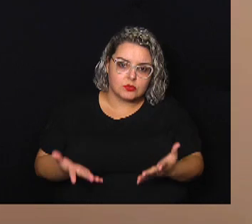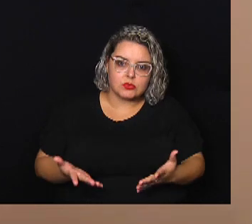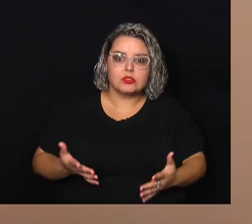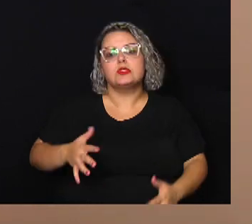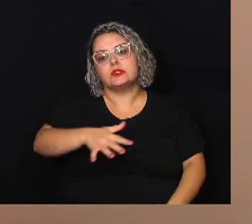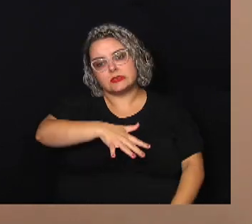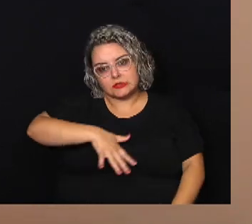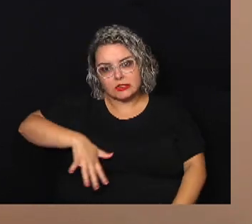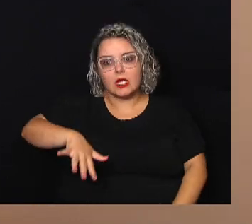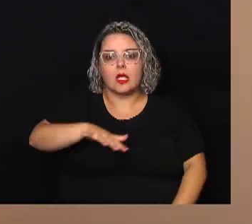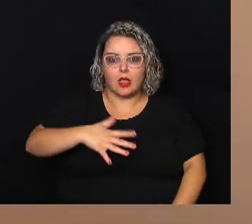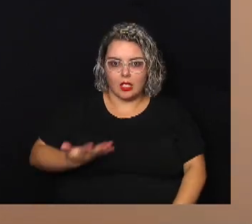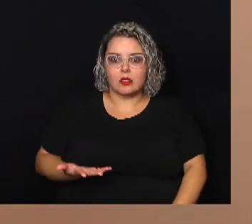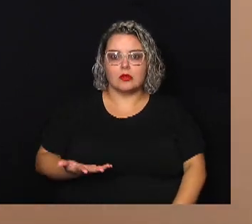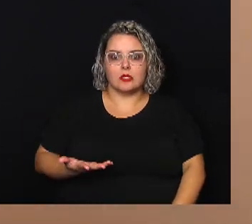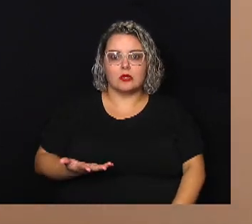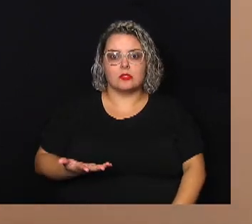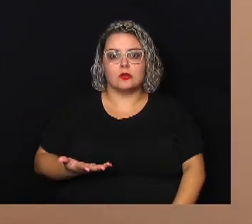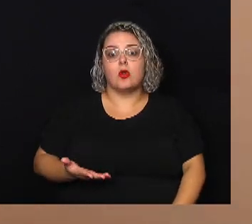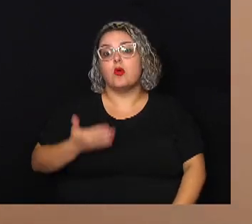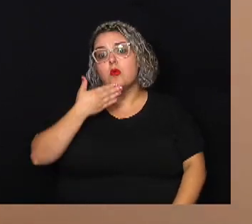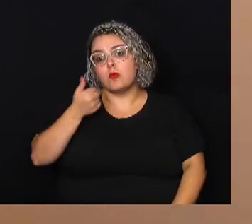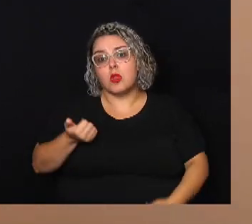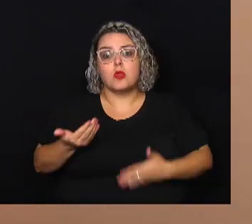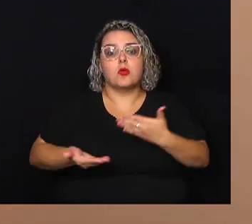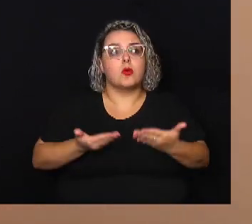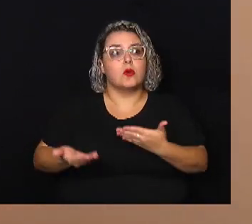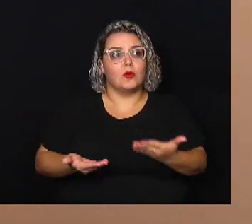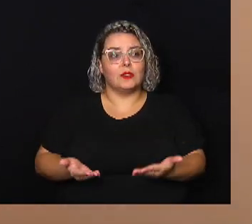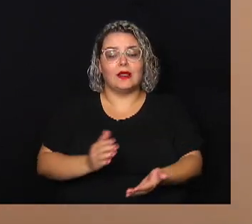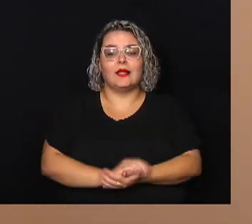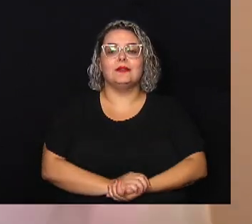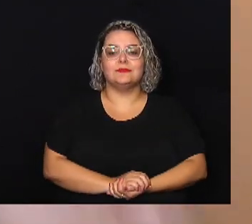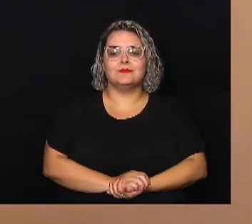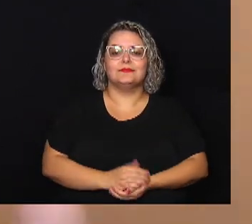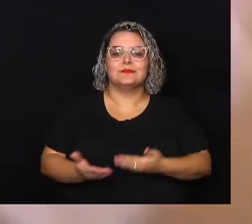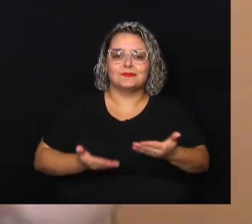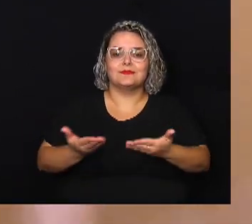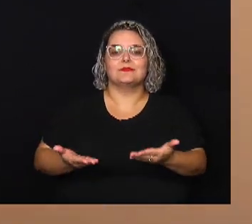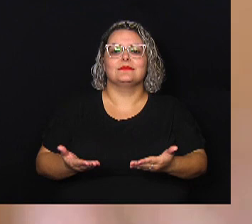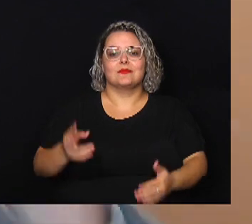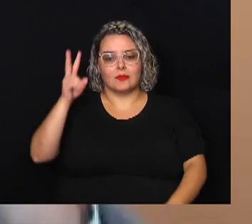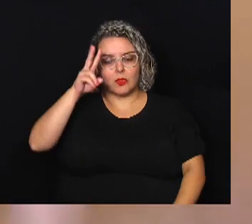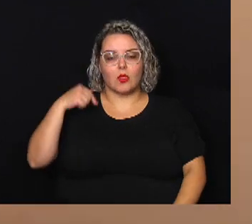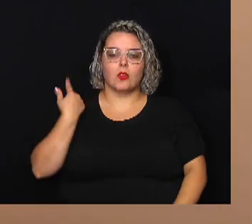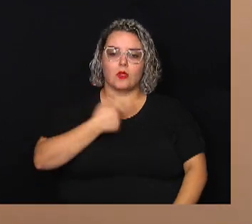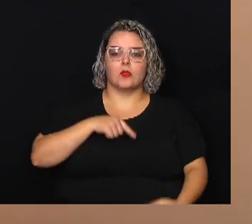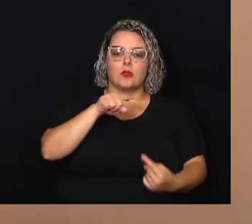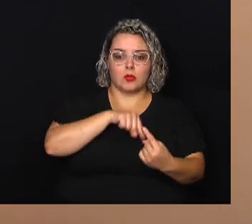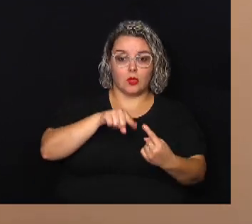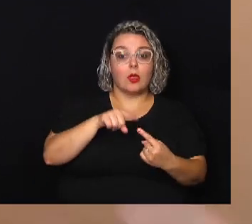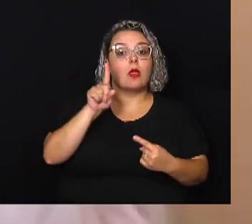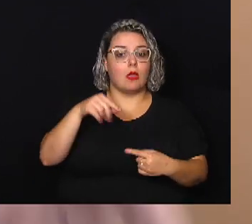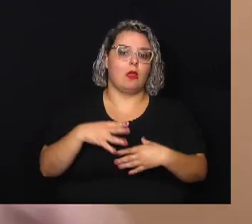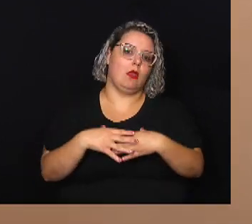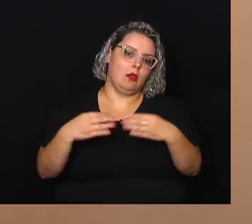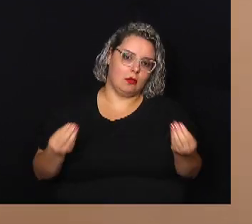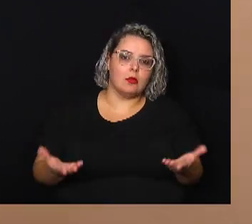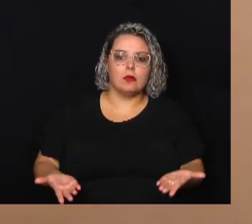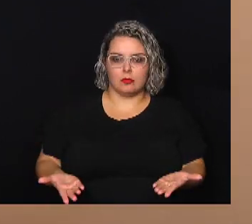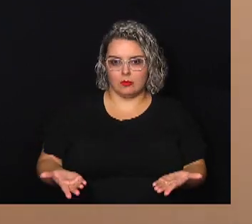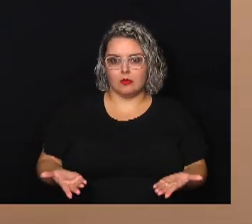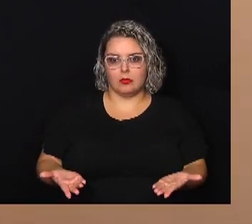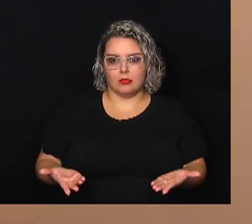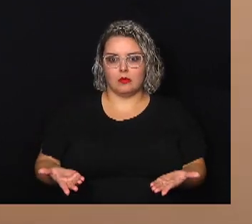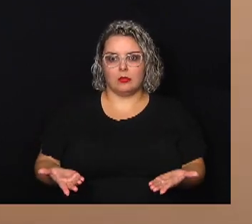vamos encontrar aquele melhor tratamento para você, lembrando que o nosso objetivo é a cura. Porém,